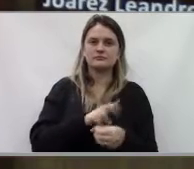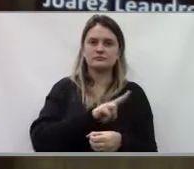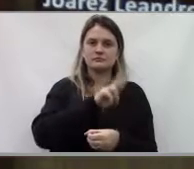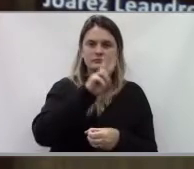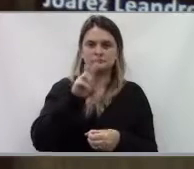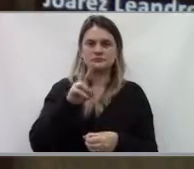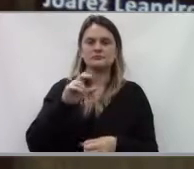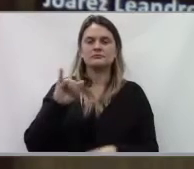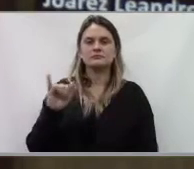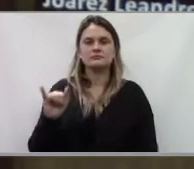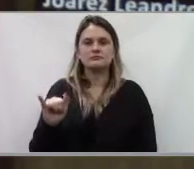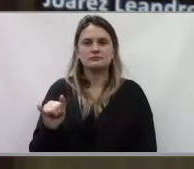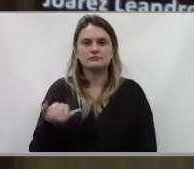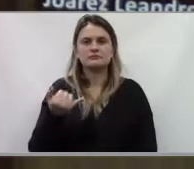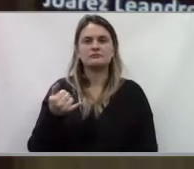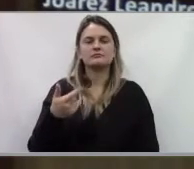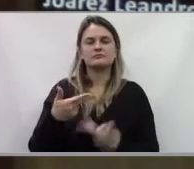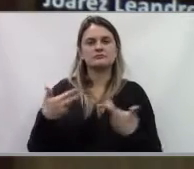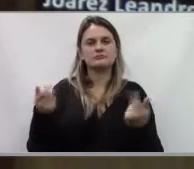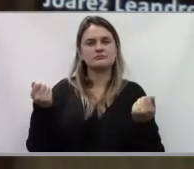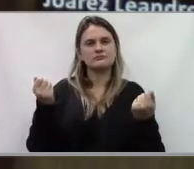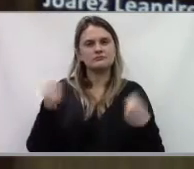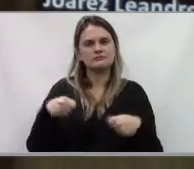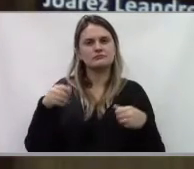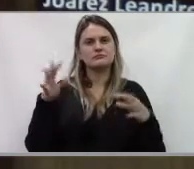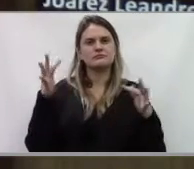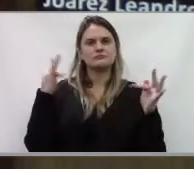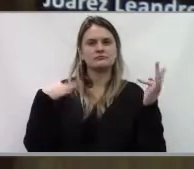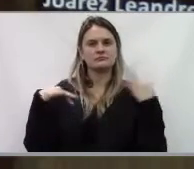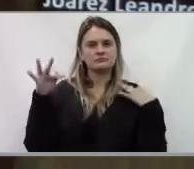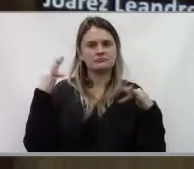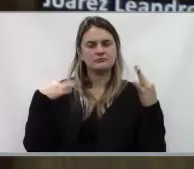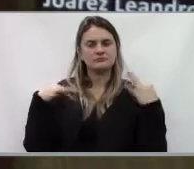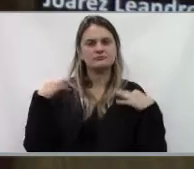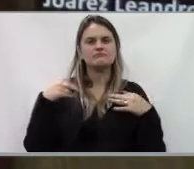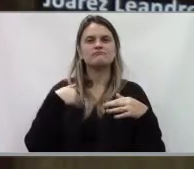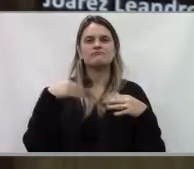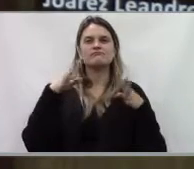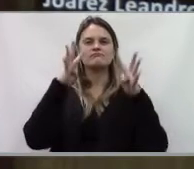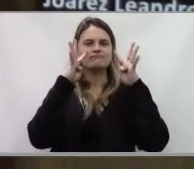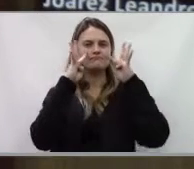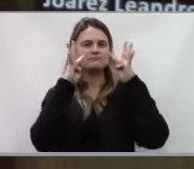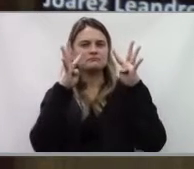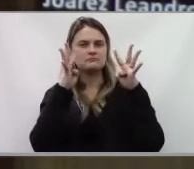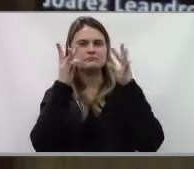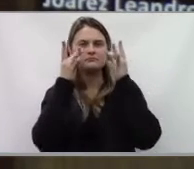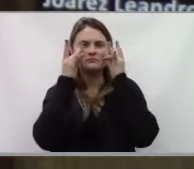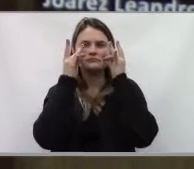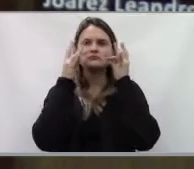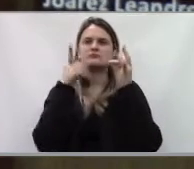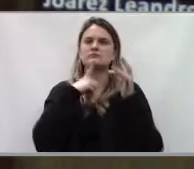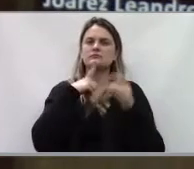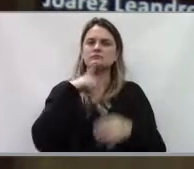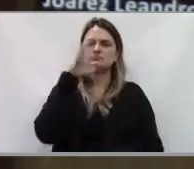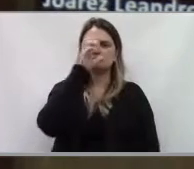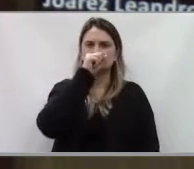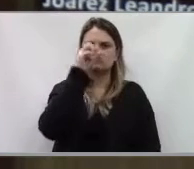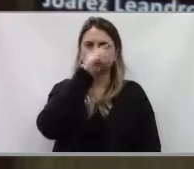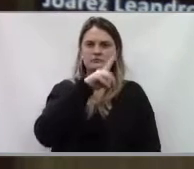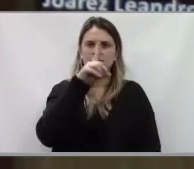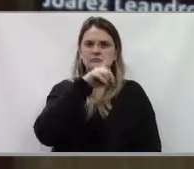da Vitória aí aproveitando todo o potencial turístico. E uma das que mais me chamou a atenção este final de